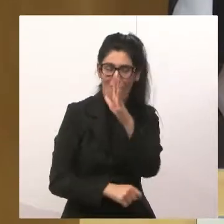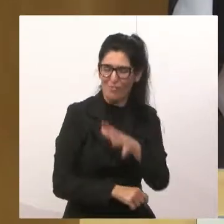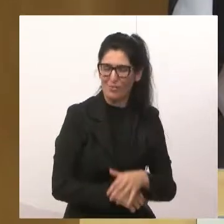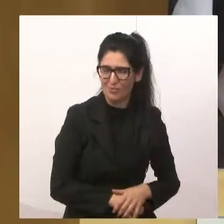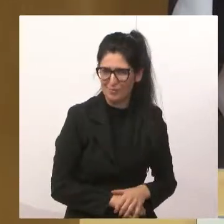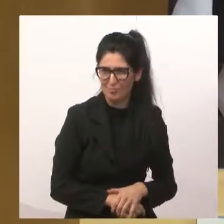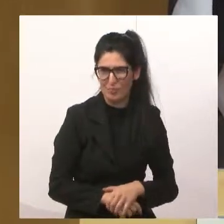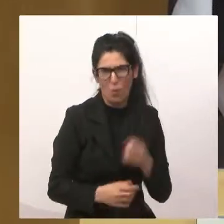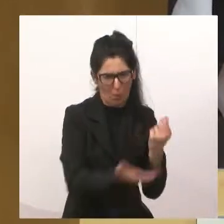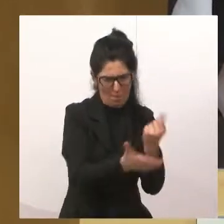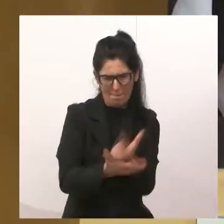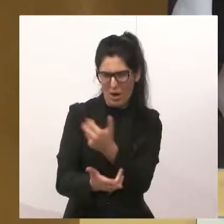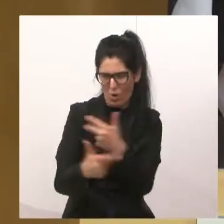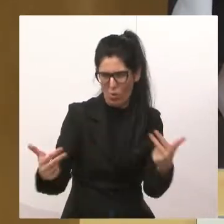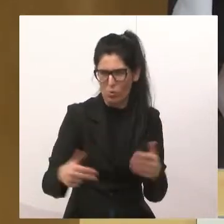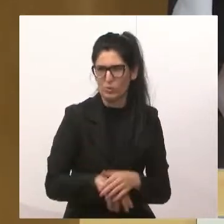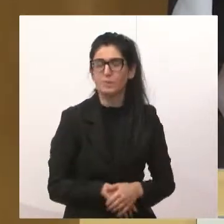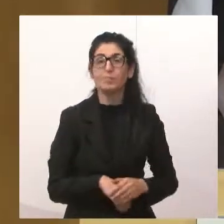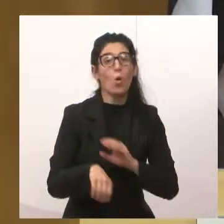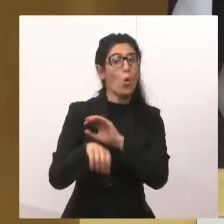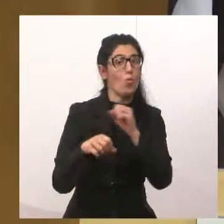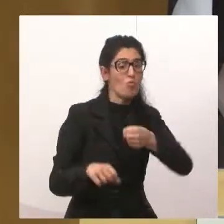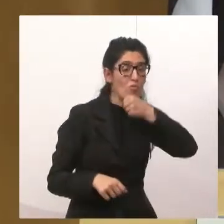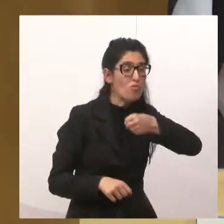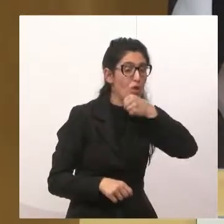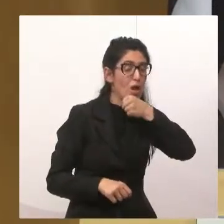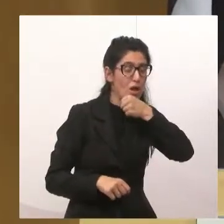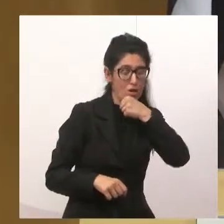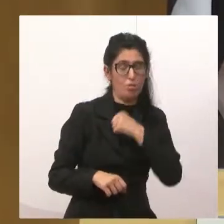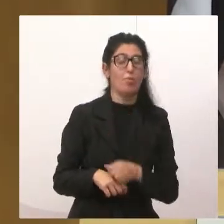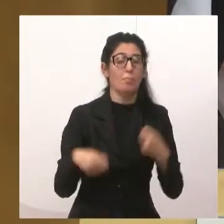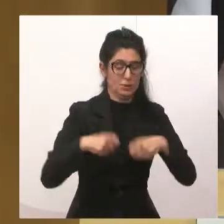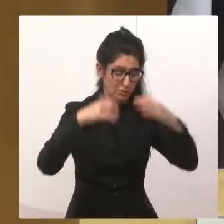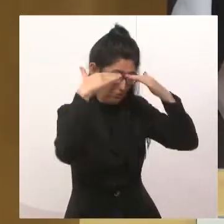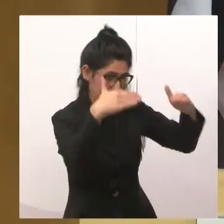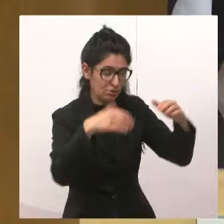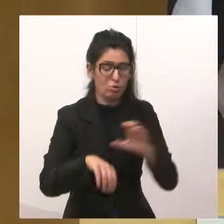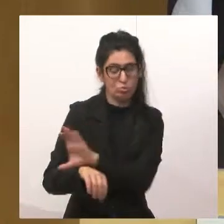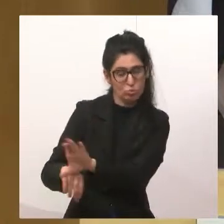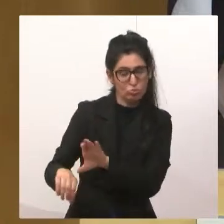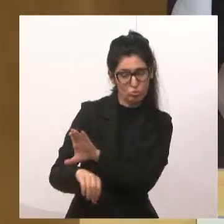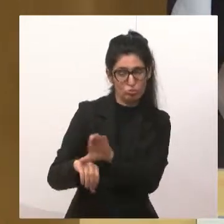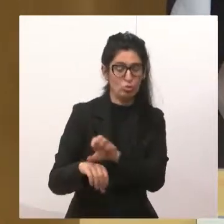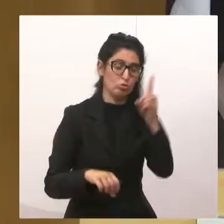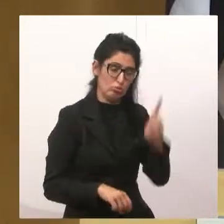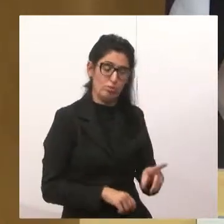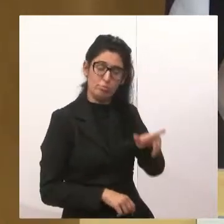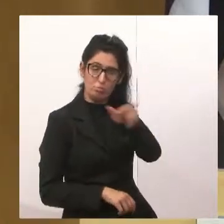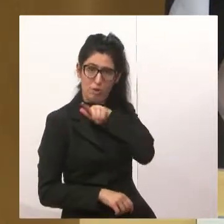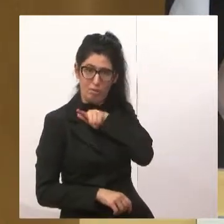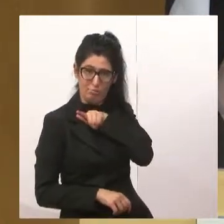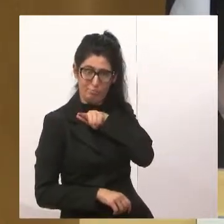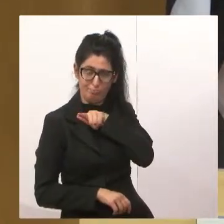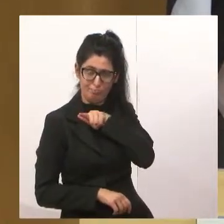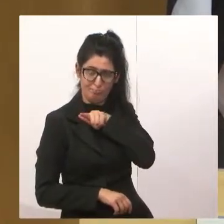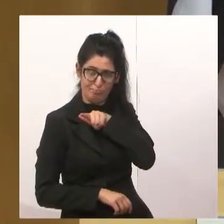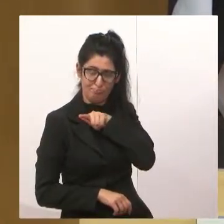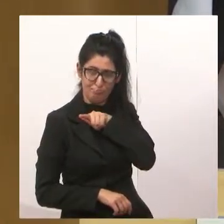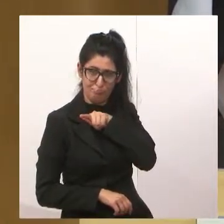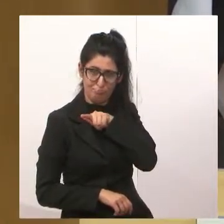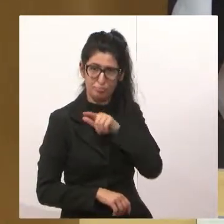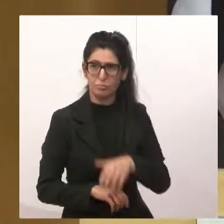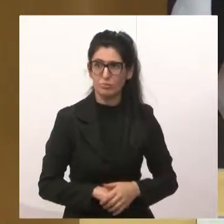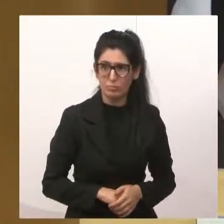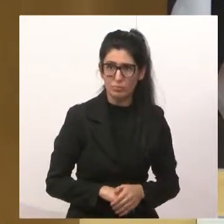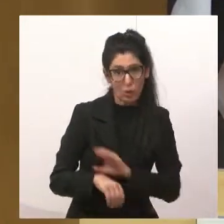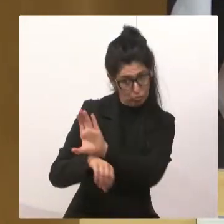está amparado não só na Constituição, mas no Estatuto do Idoso, que tem uma série de direitos, uma série de garantias,